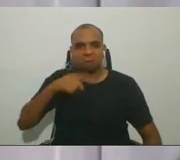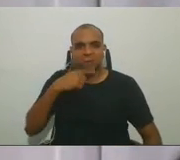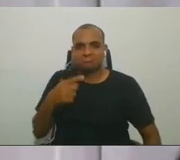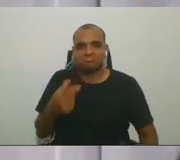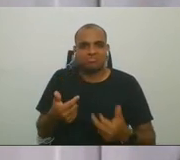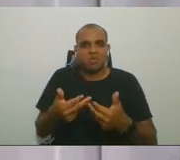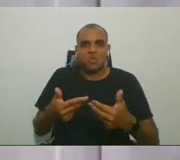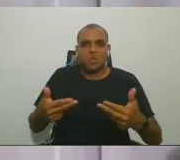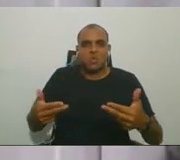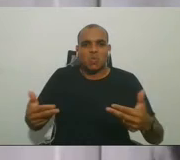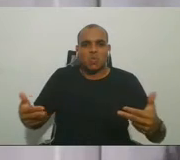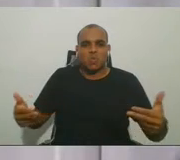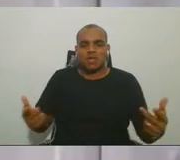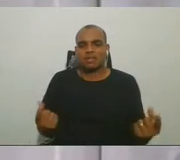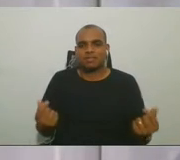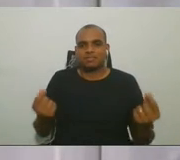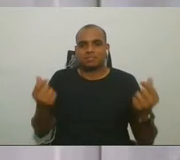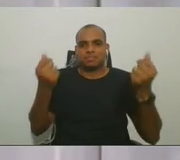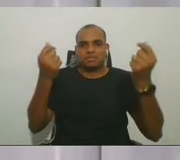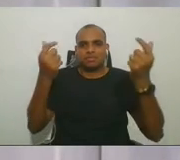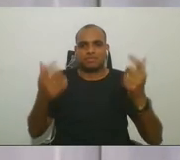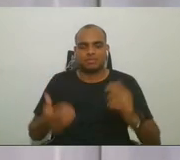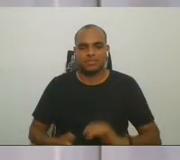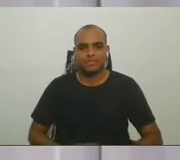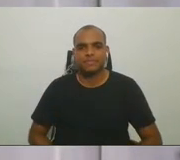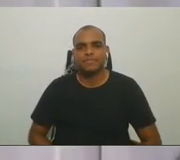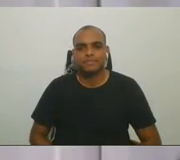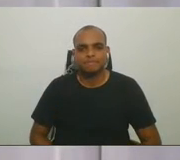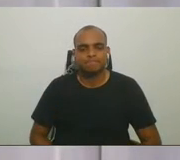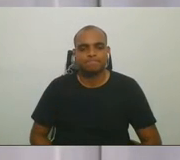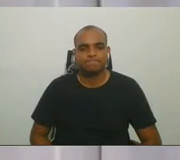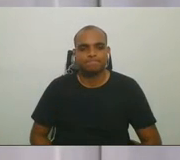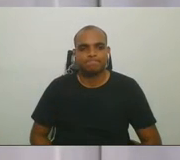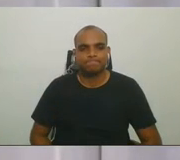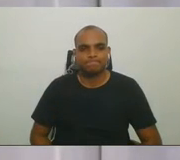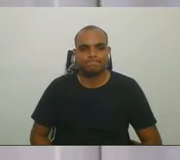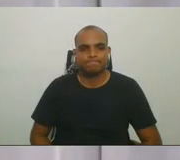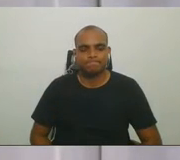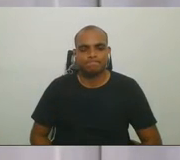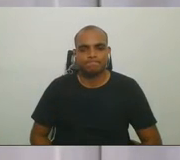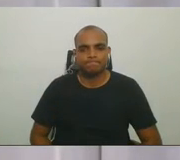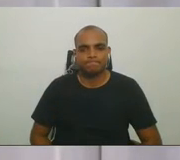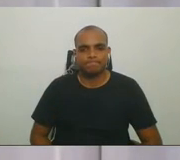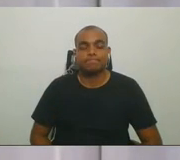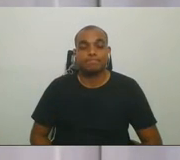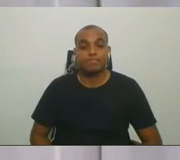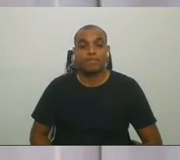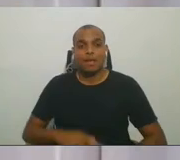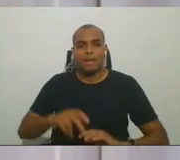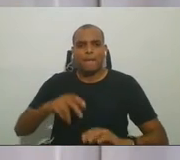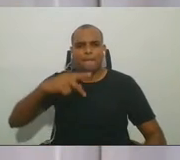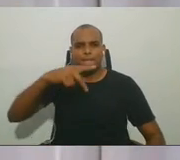brecha que resulta absolutamente maior para mulheres. O patriarcado